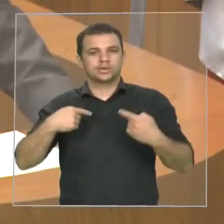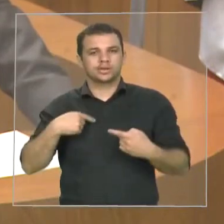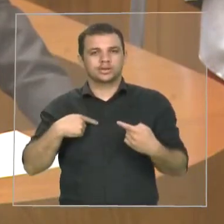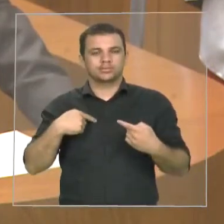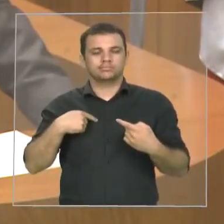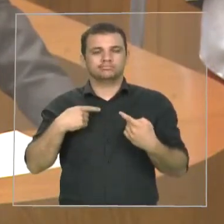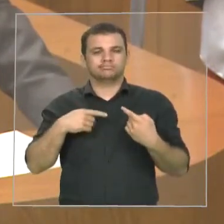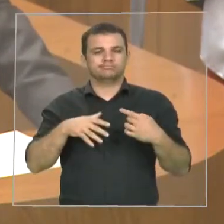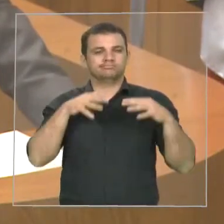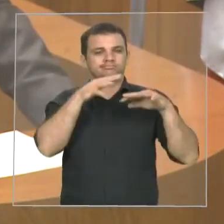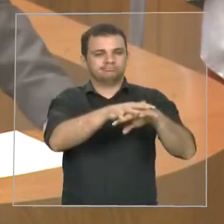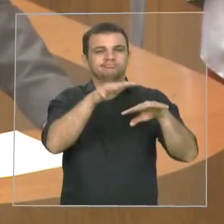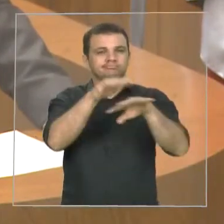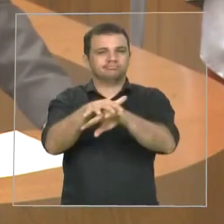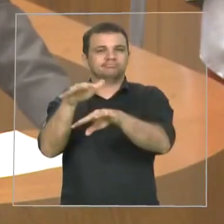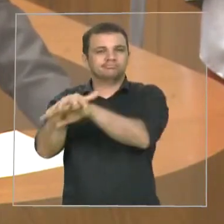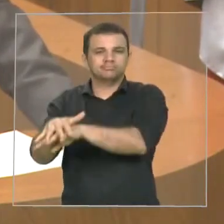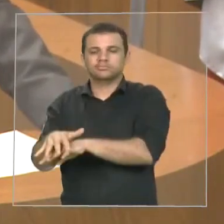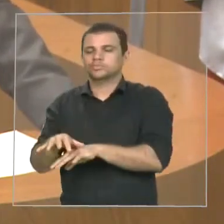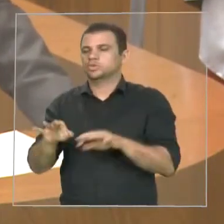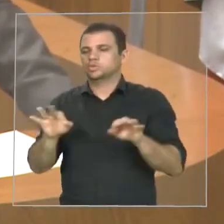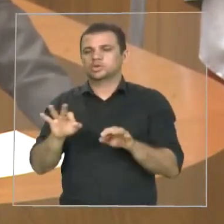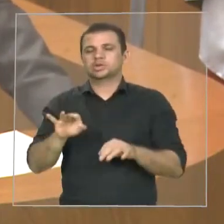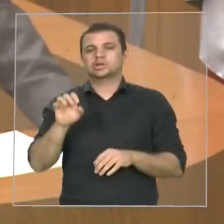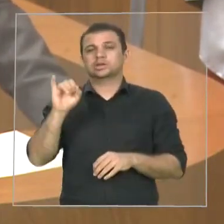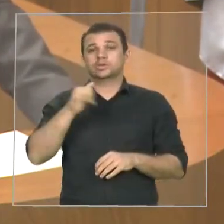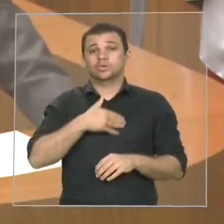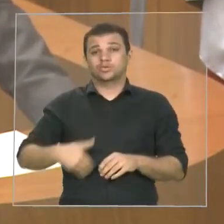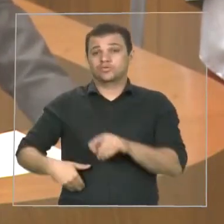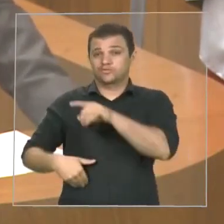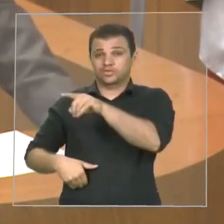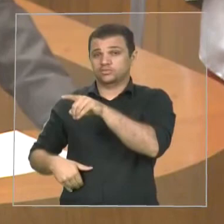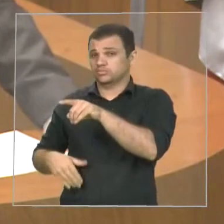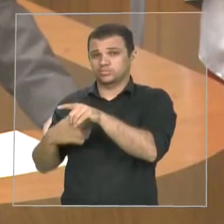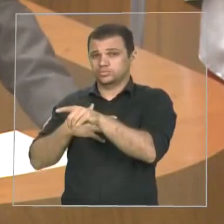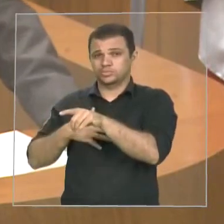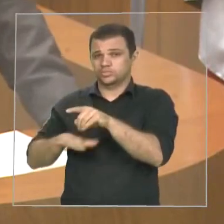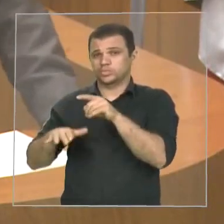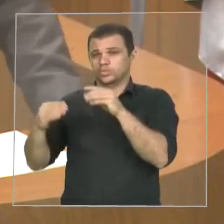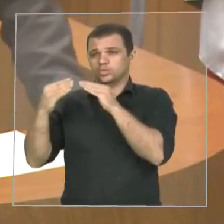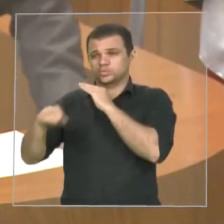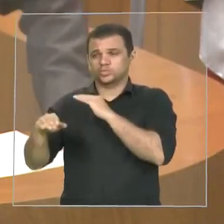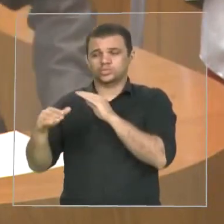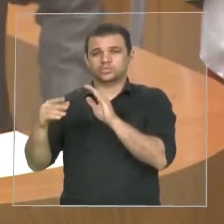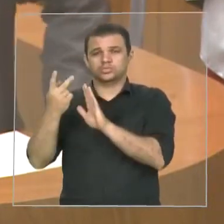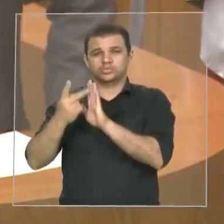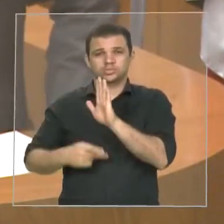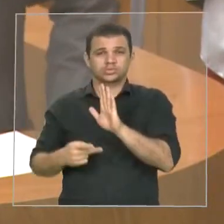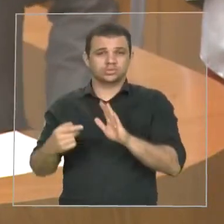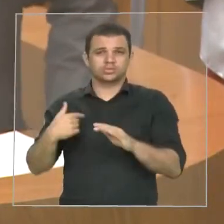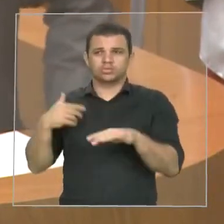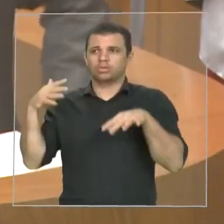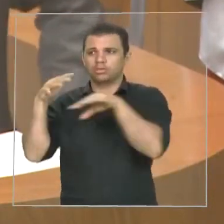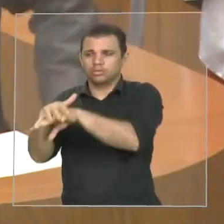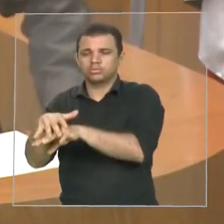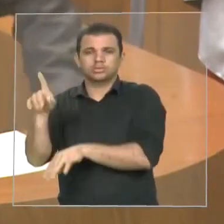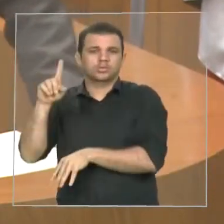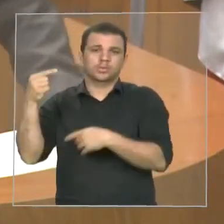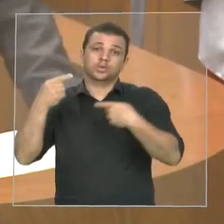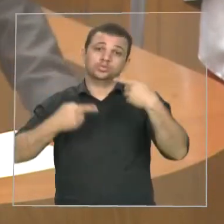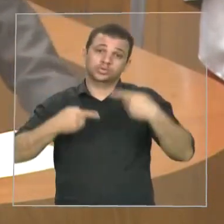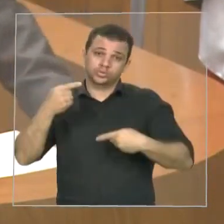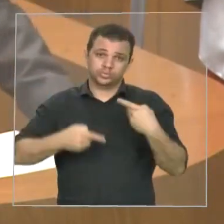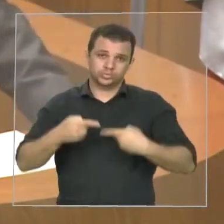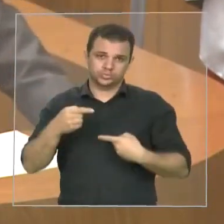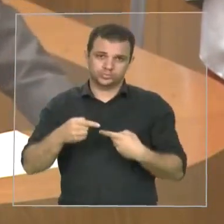nem governo que eu discordo dos projetos, eu não agrido o governo, eu discuto os projetos. Essa tem sido a postura nesta casa. E também